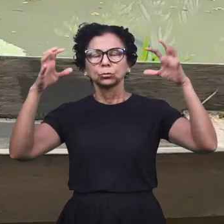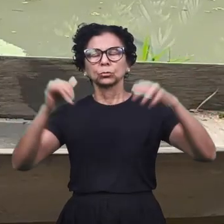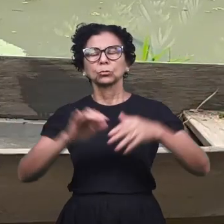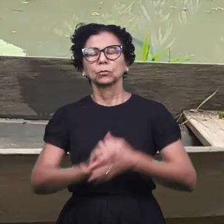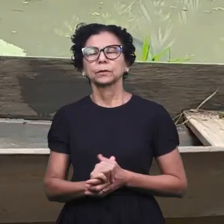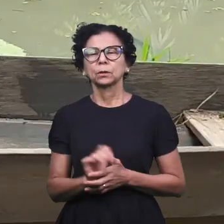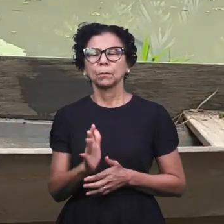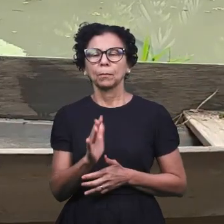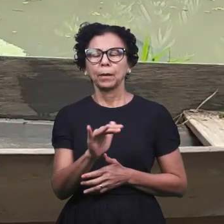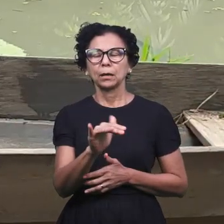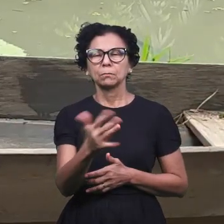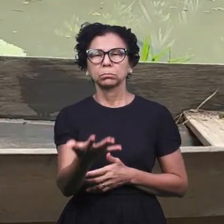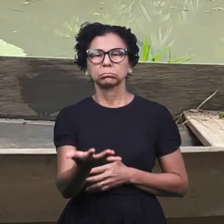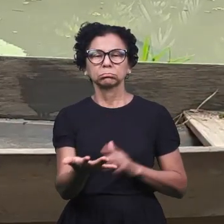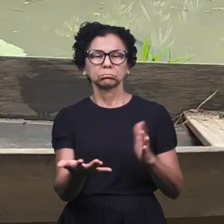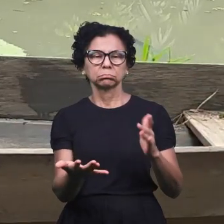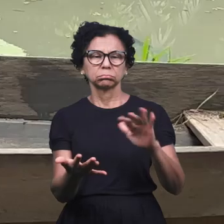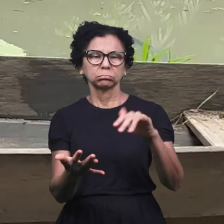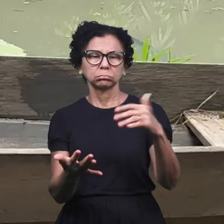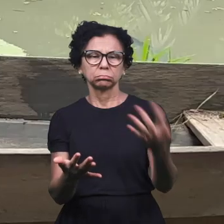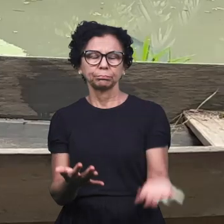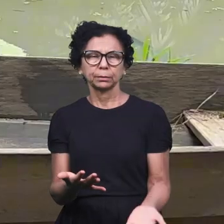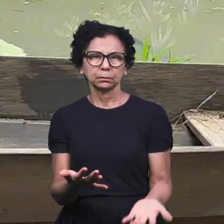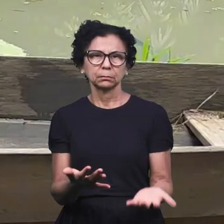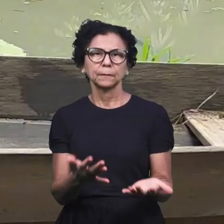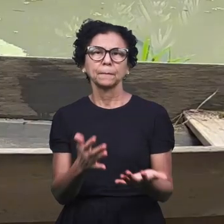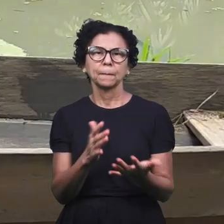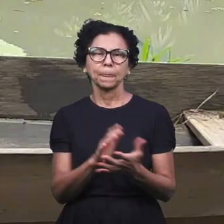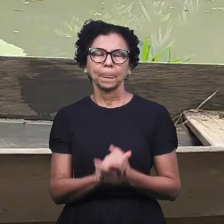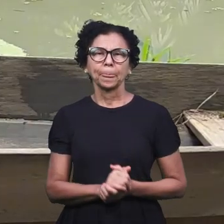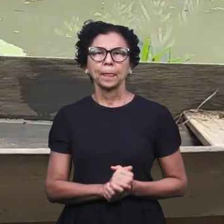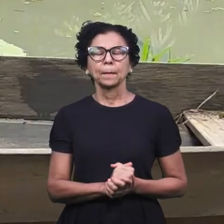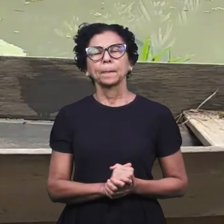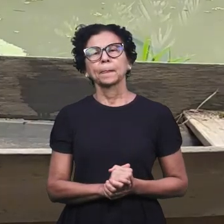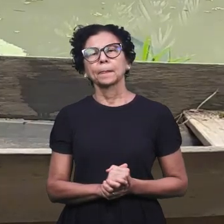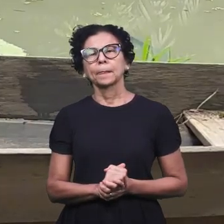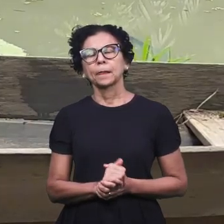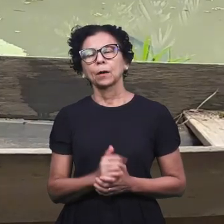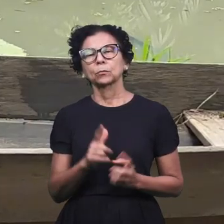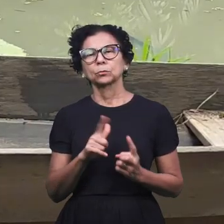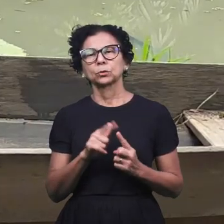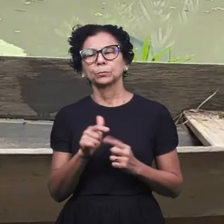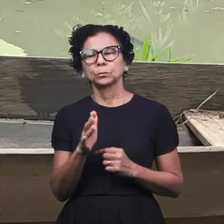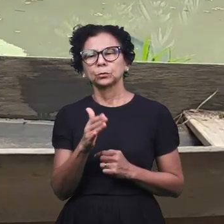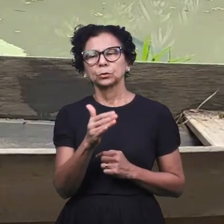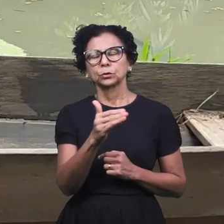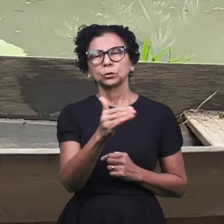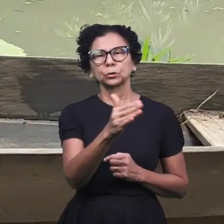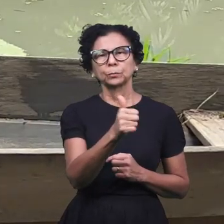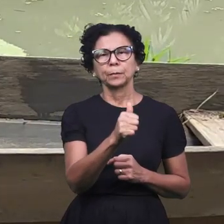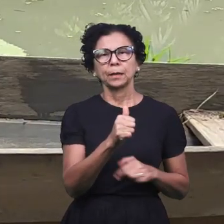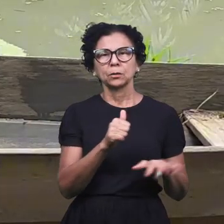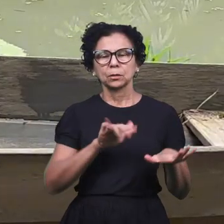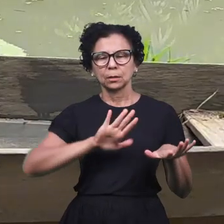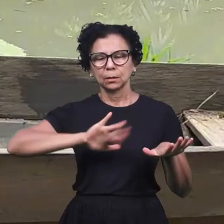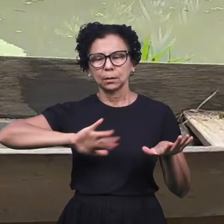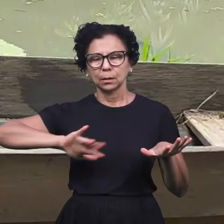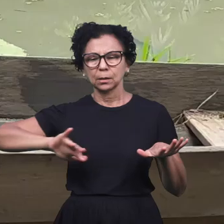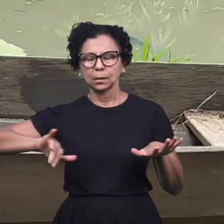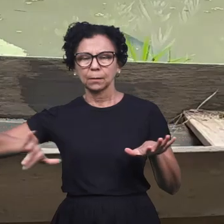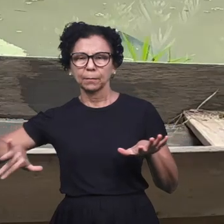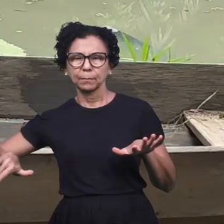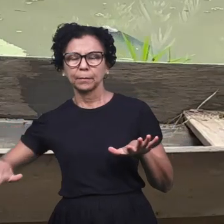os quelônios, que tem um período em que eles fazem a postura nas praias, e com a seca